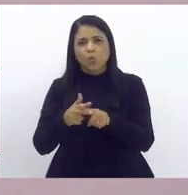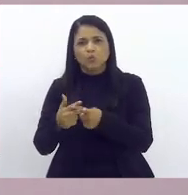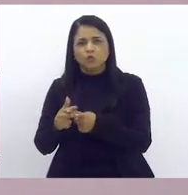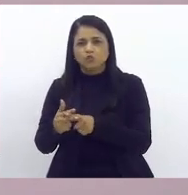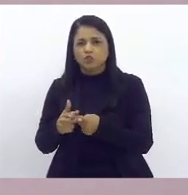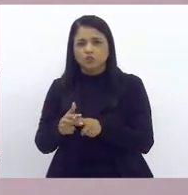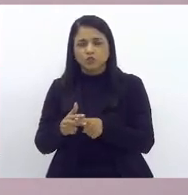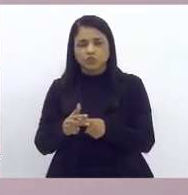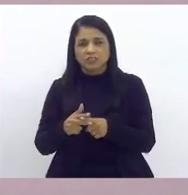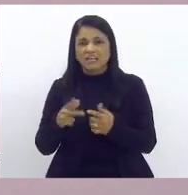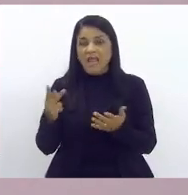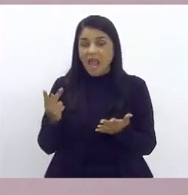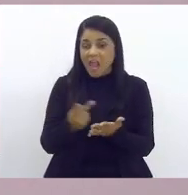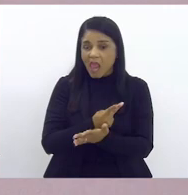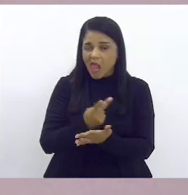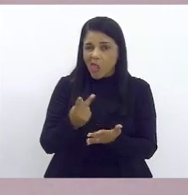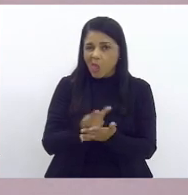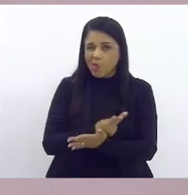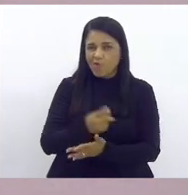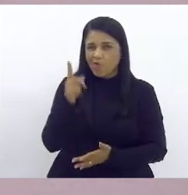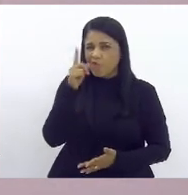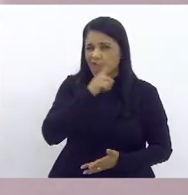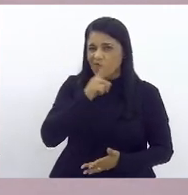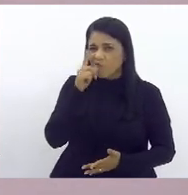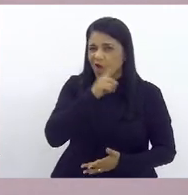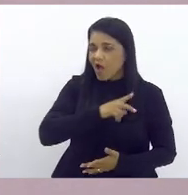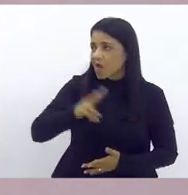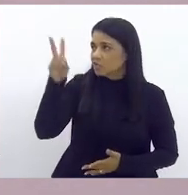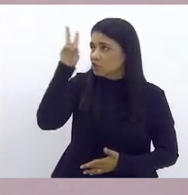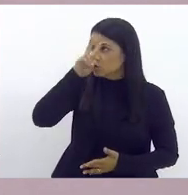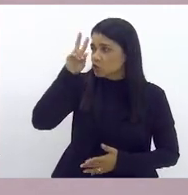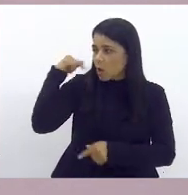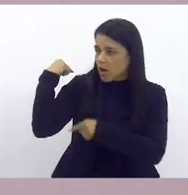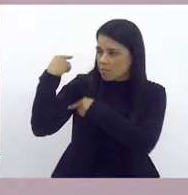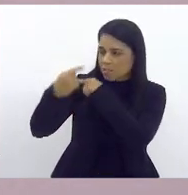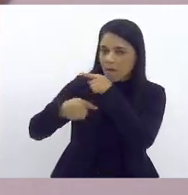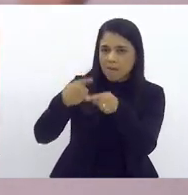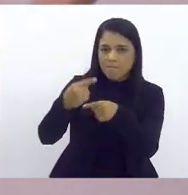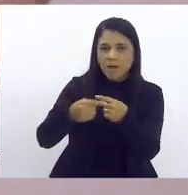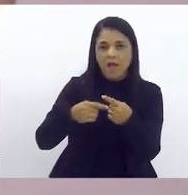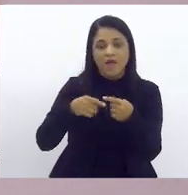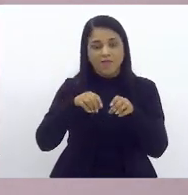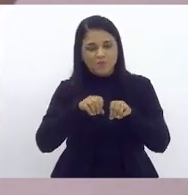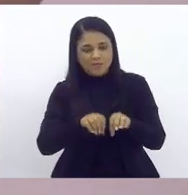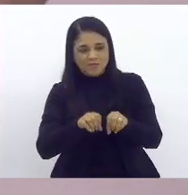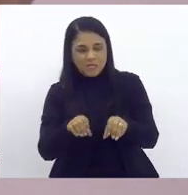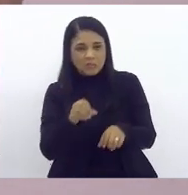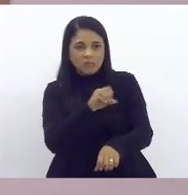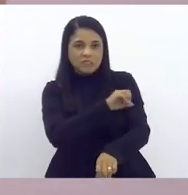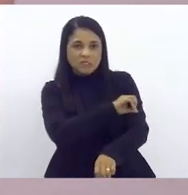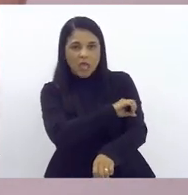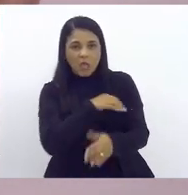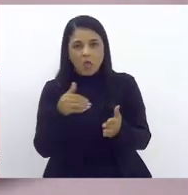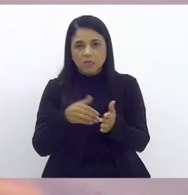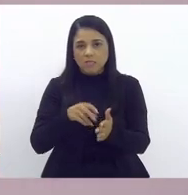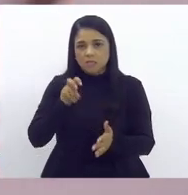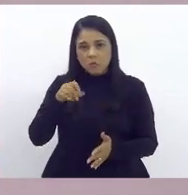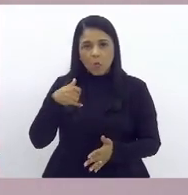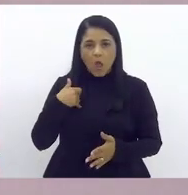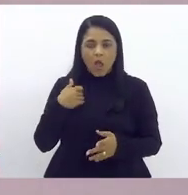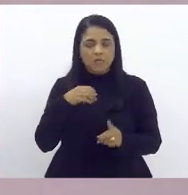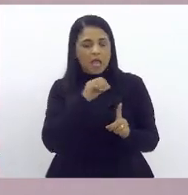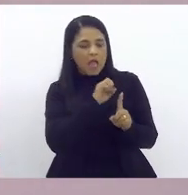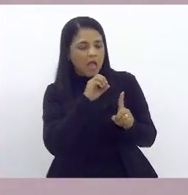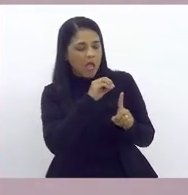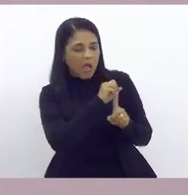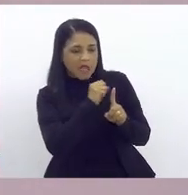de corrigir esse erro histórico da educação. Isso é um erro histórico da educação. A educação infantil ter começado pela assistência